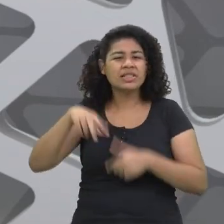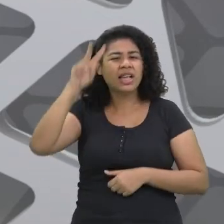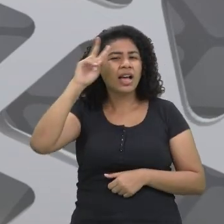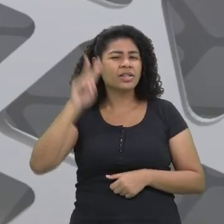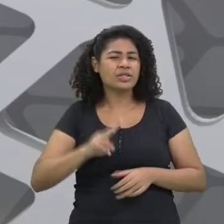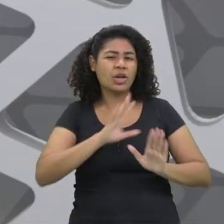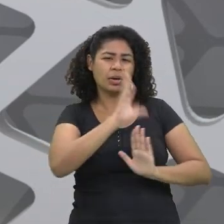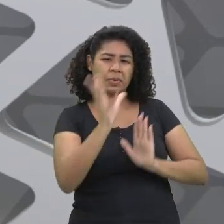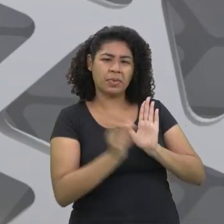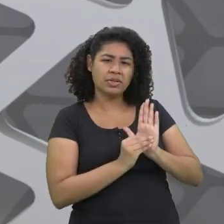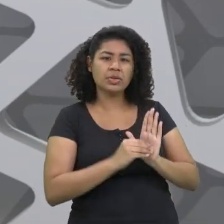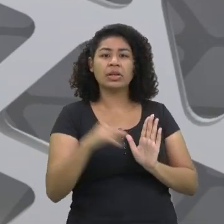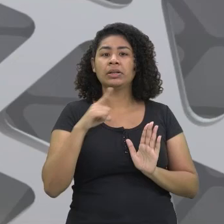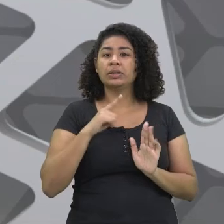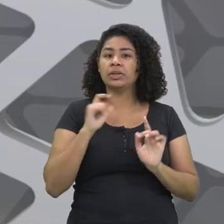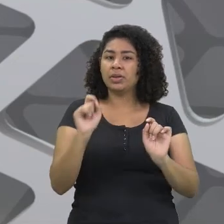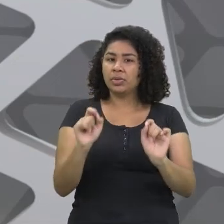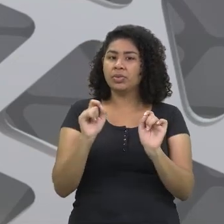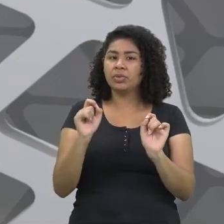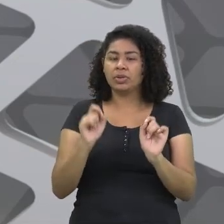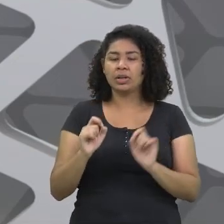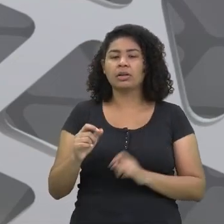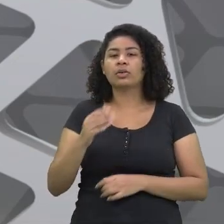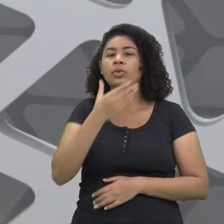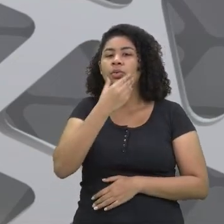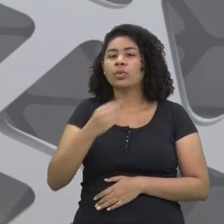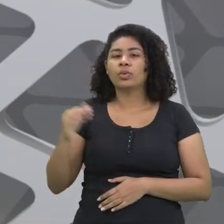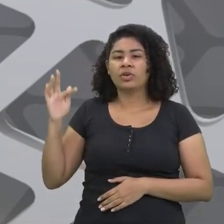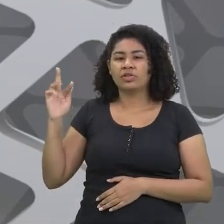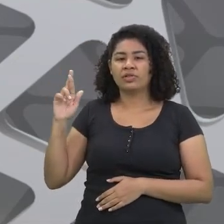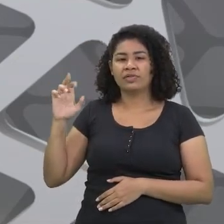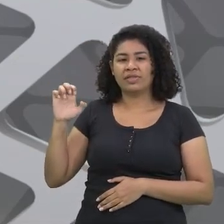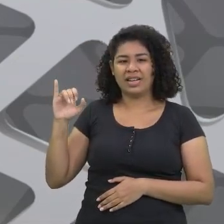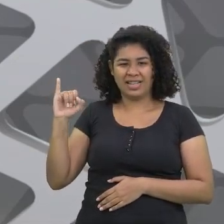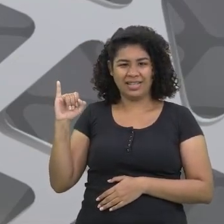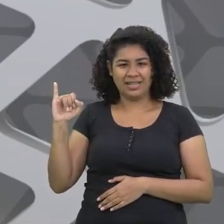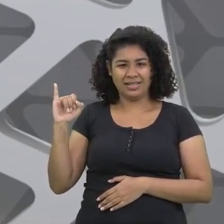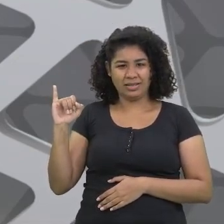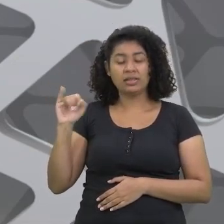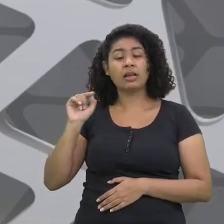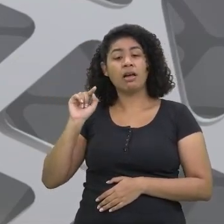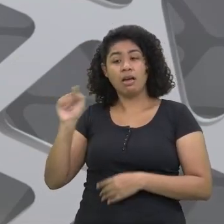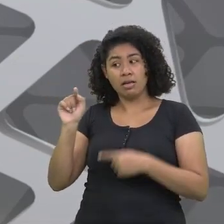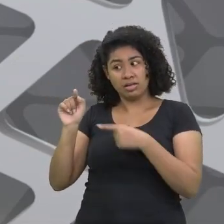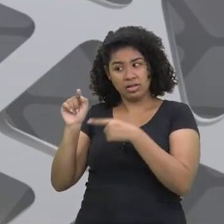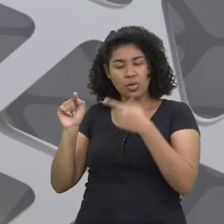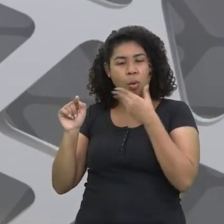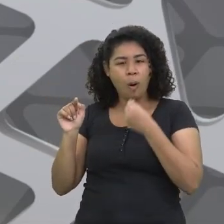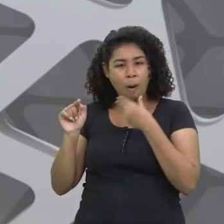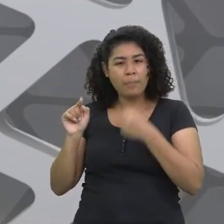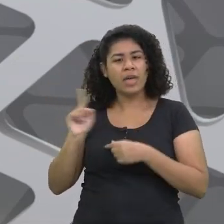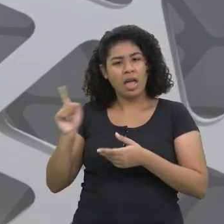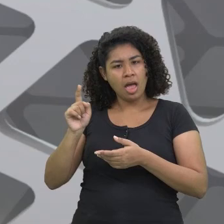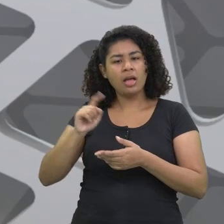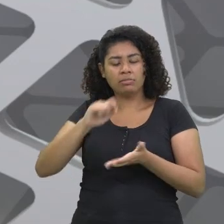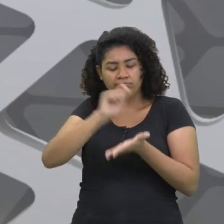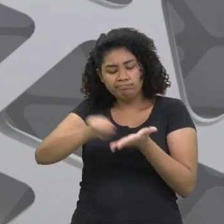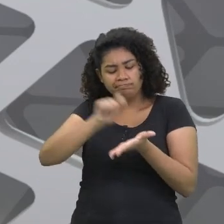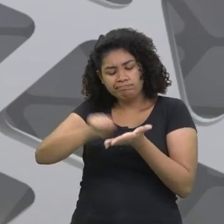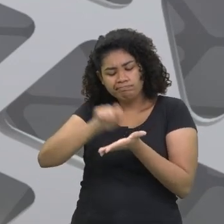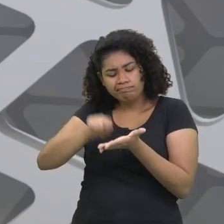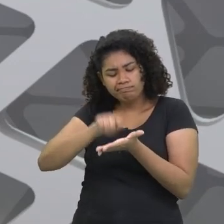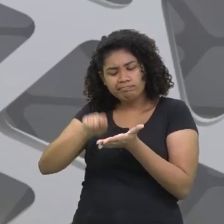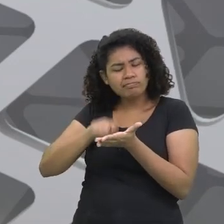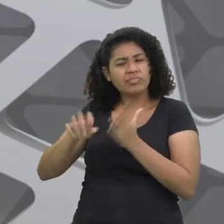gente encontra lá a menção a algum frei relacionado àquela viagem. Geralmente foi aquele frei que registrou, tá,